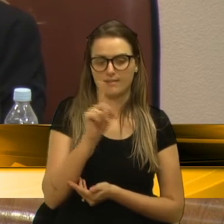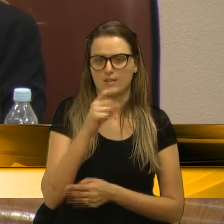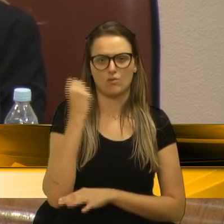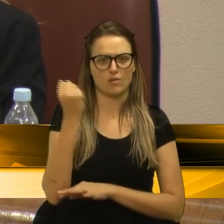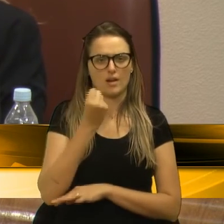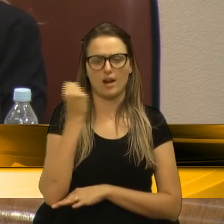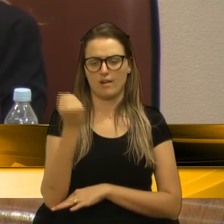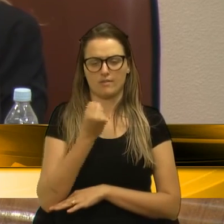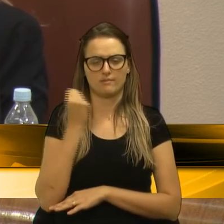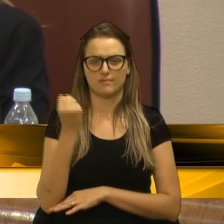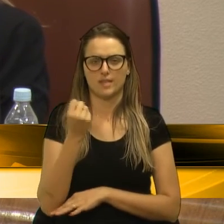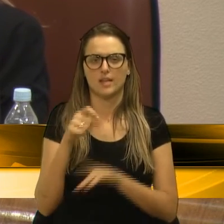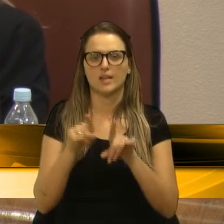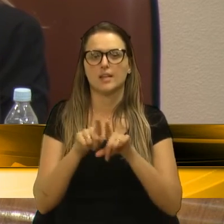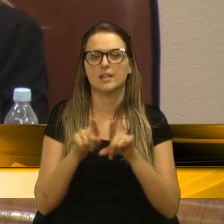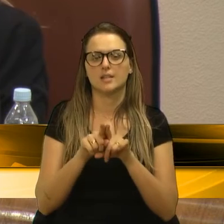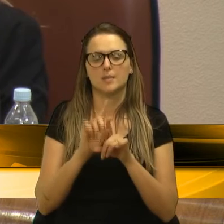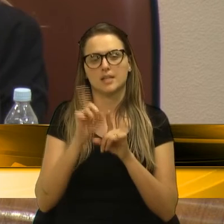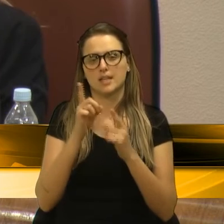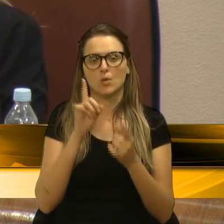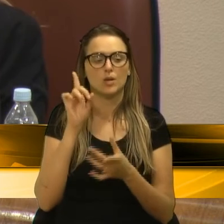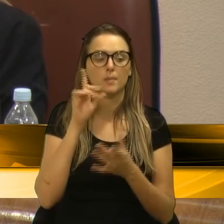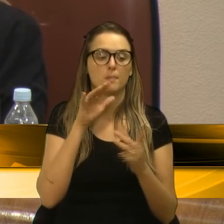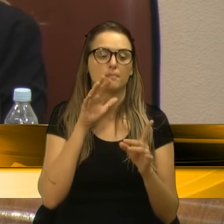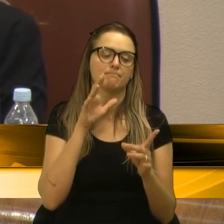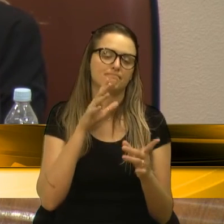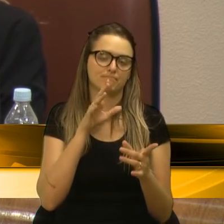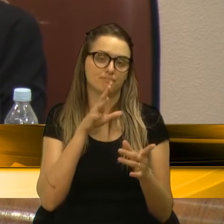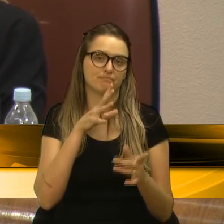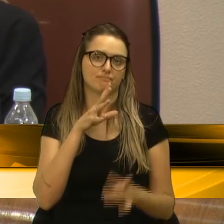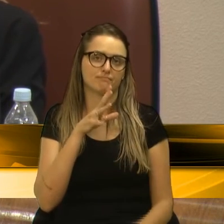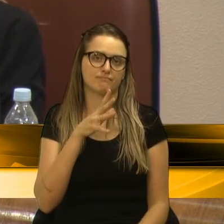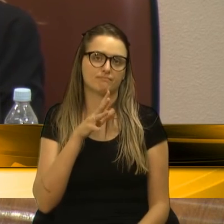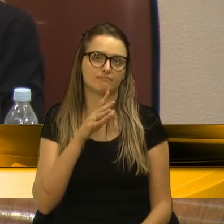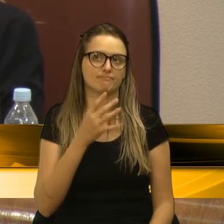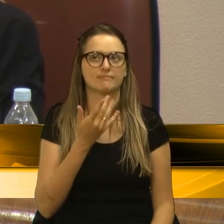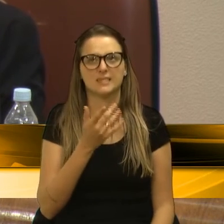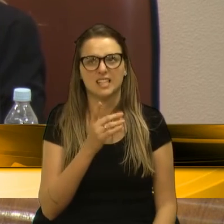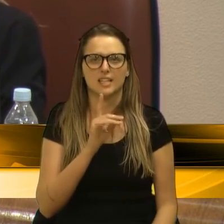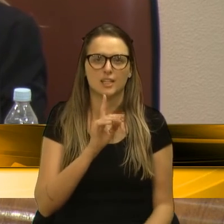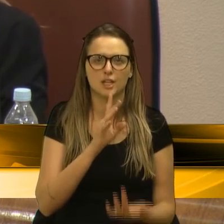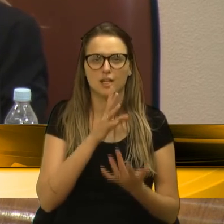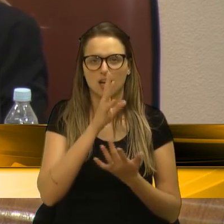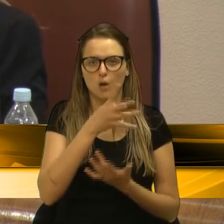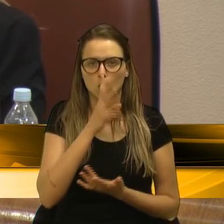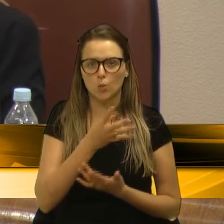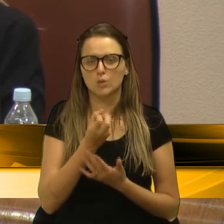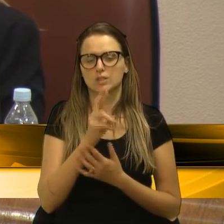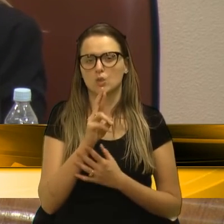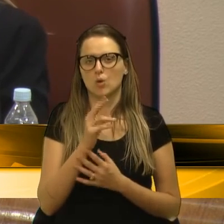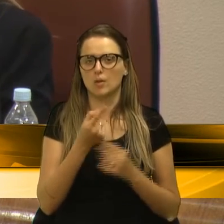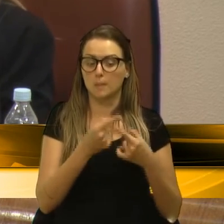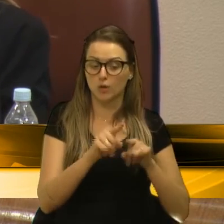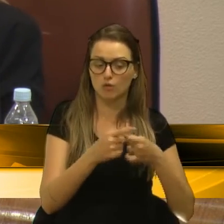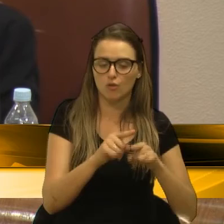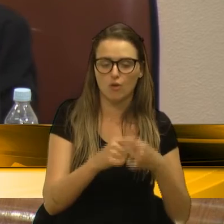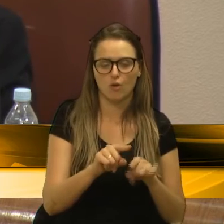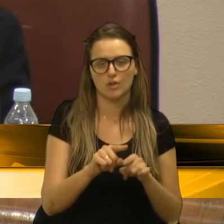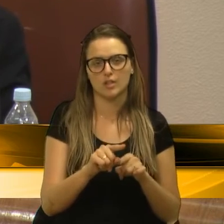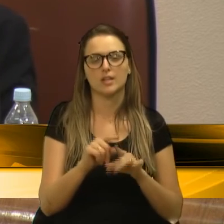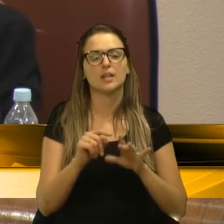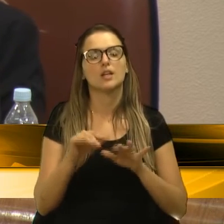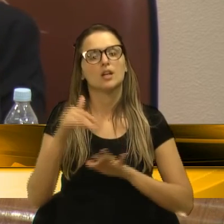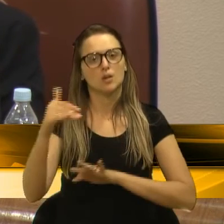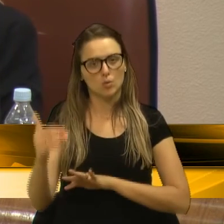e não ensejadora de medida tão severa quanto a cautelatória. Assim,